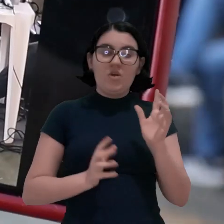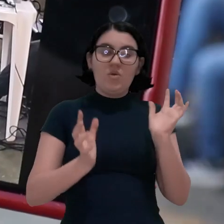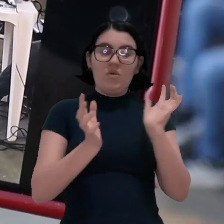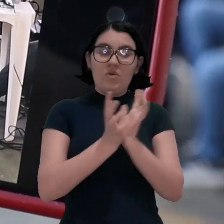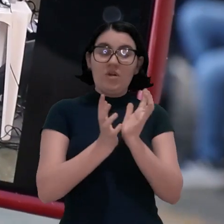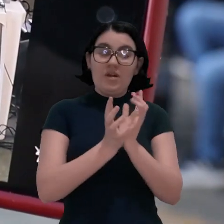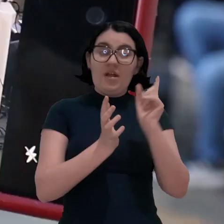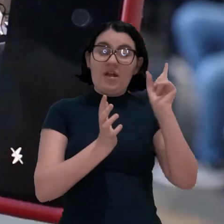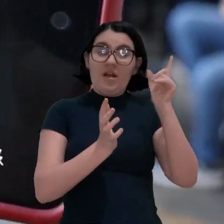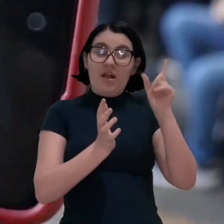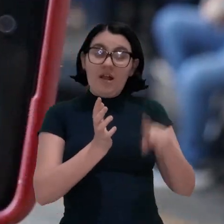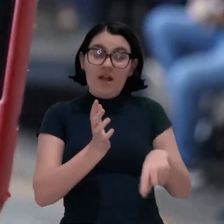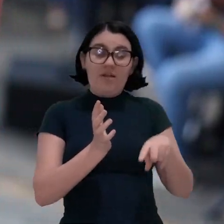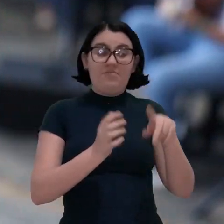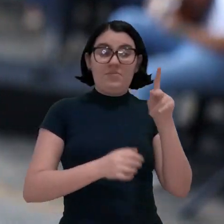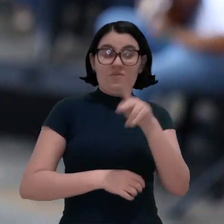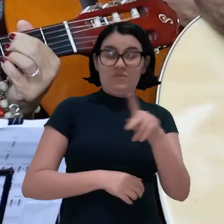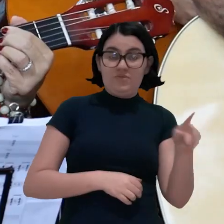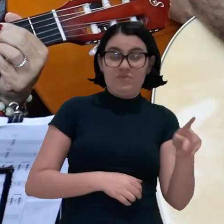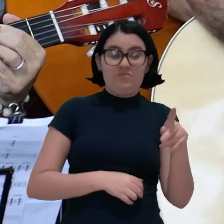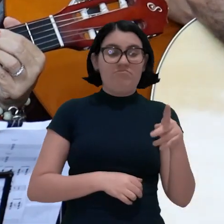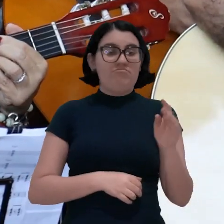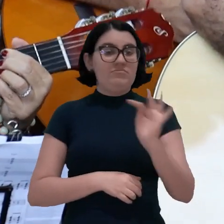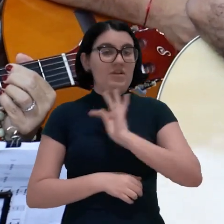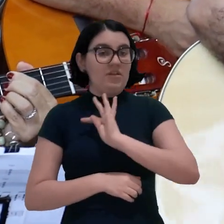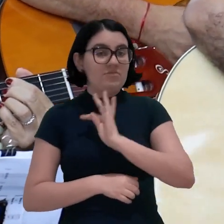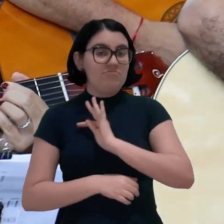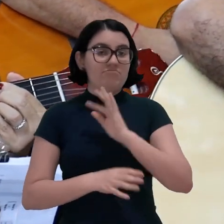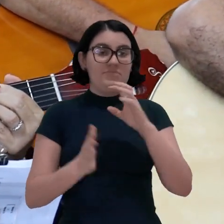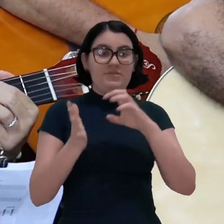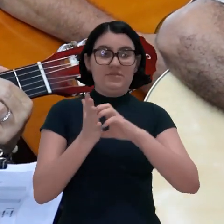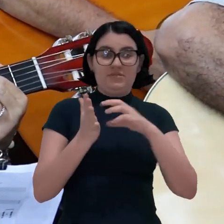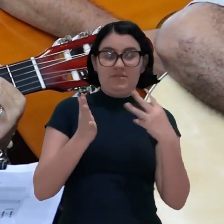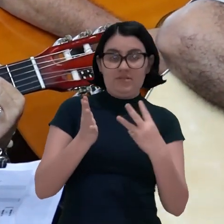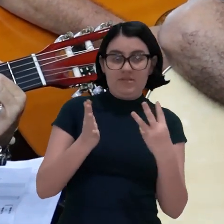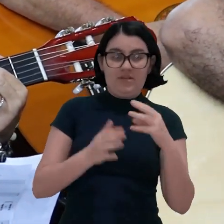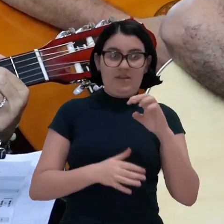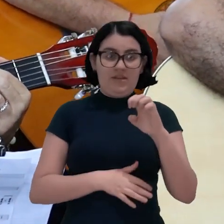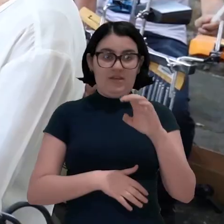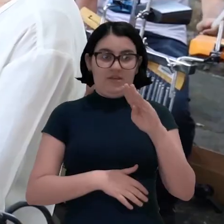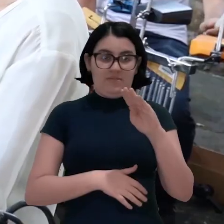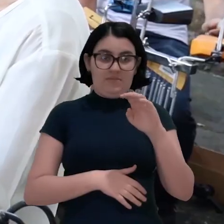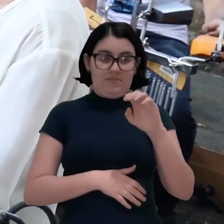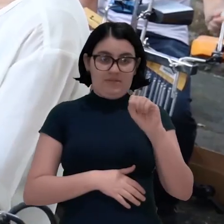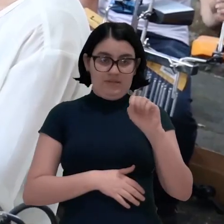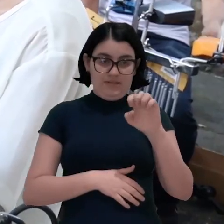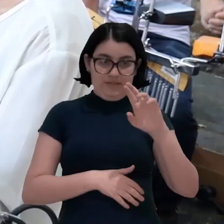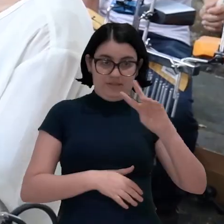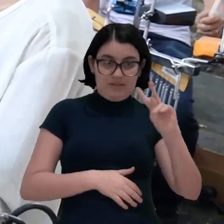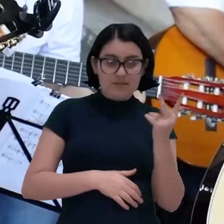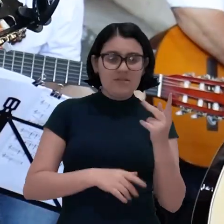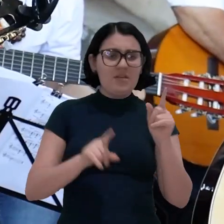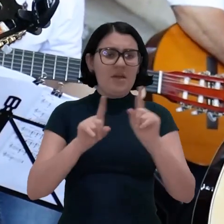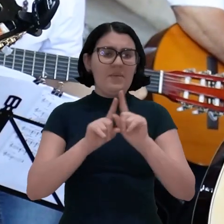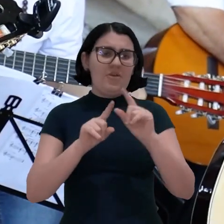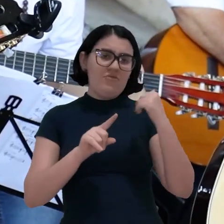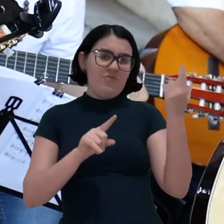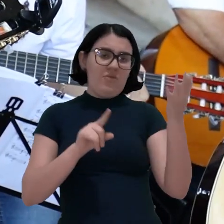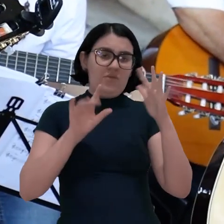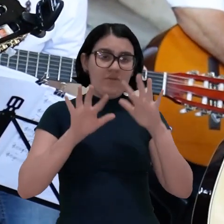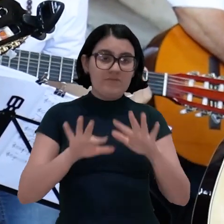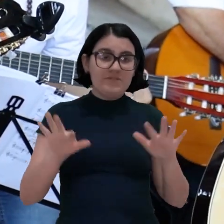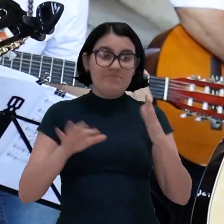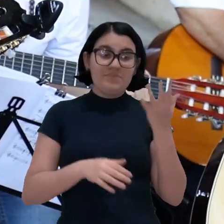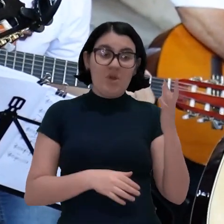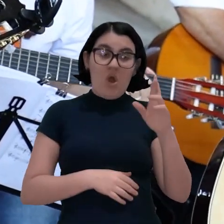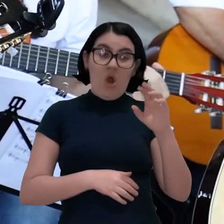O grupo é composto por professores e técnicos, servidores terceirizados da EBSER e da comunidade externa. Professor